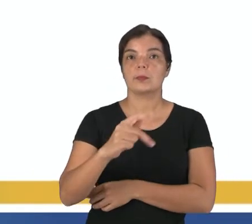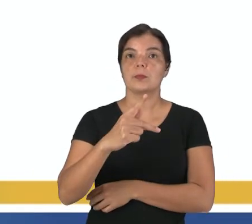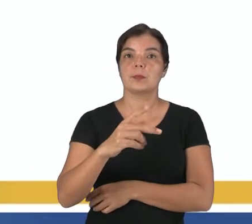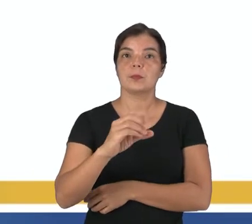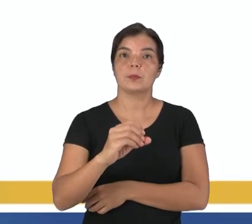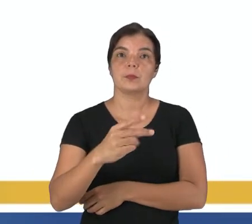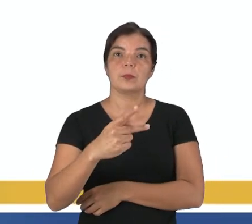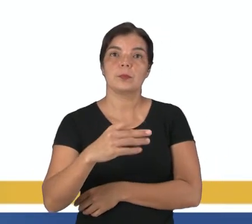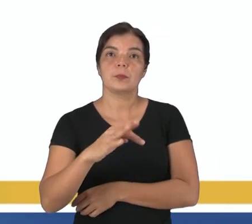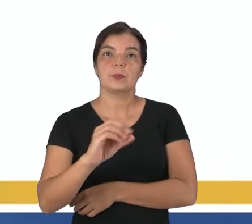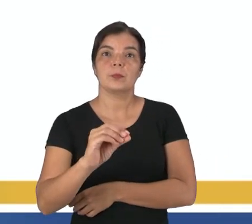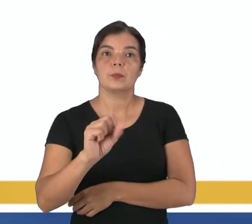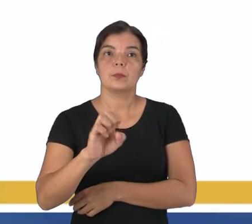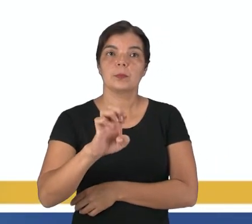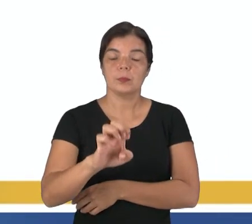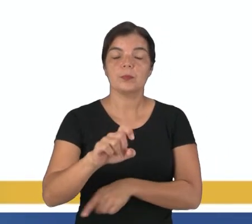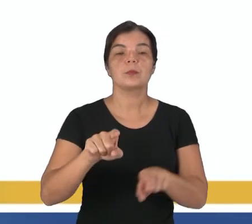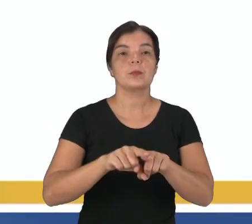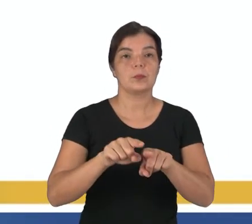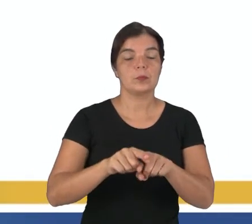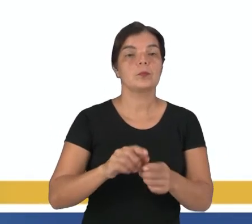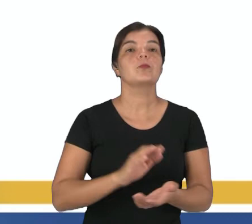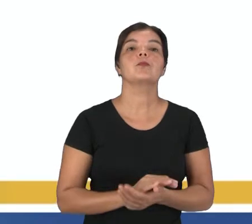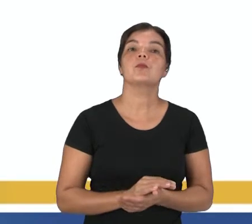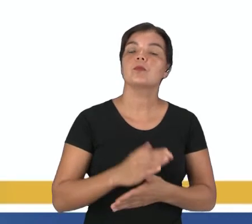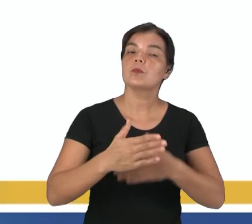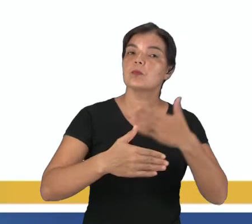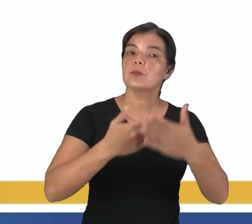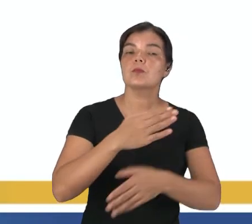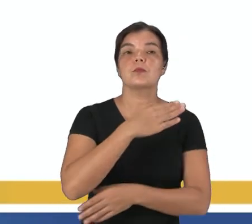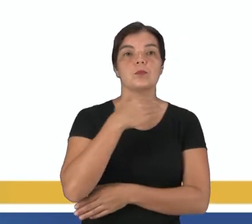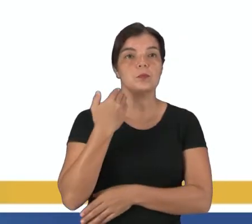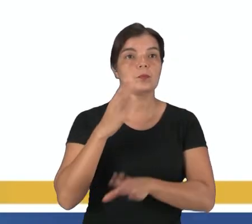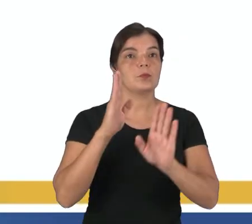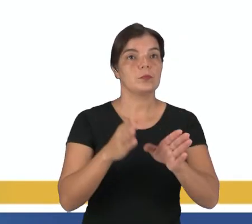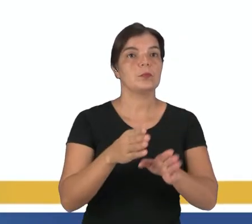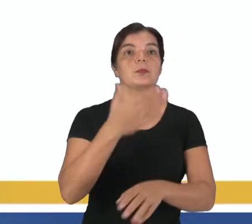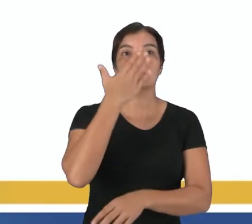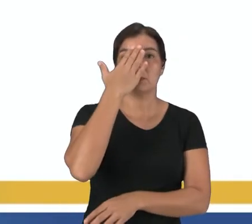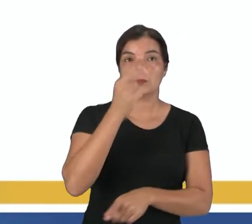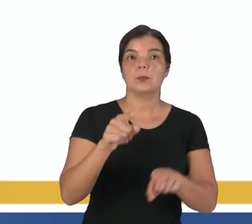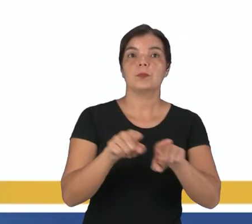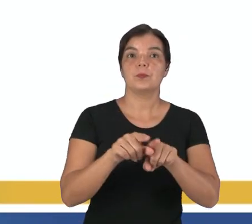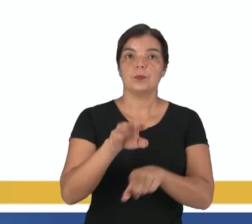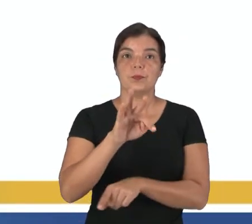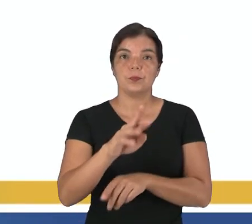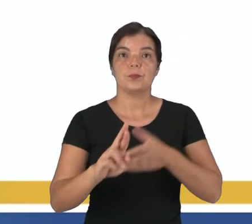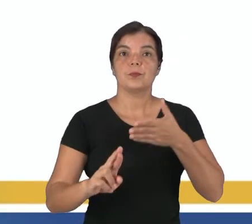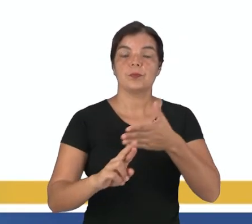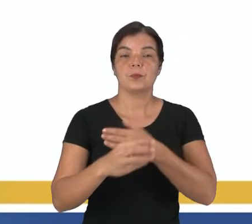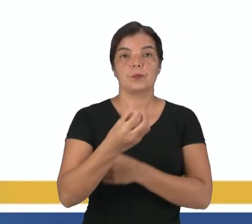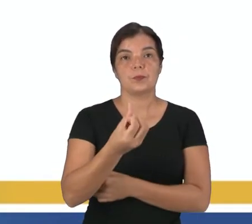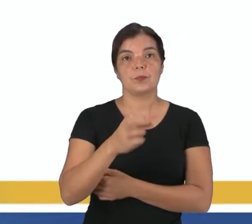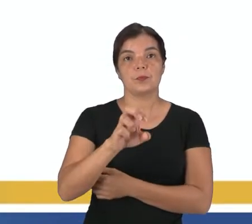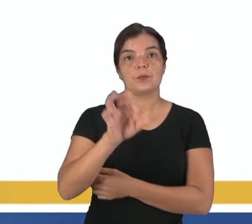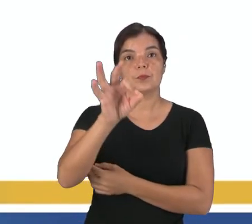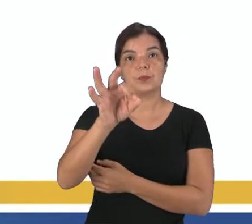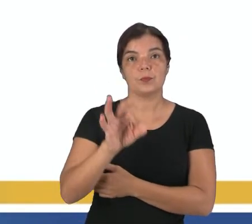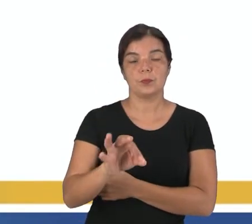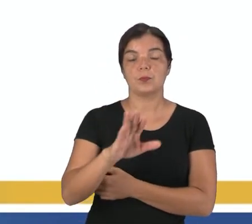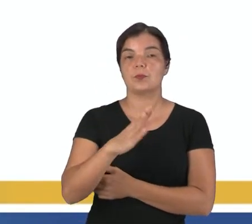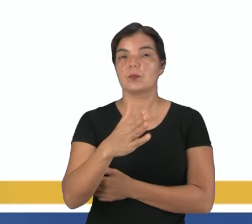seja, induz a célula ao processo de morte programada. Estima-se, então, que os linfócitos T, eles representam em torno